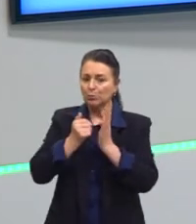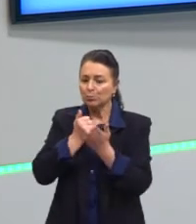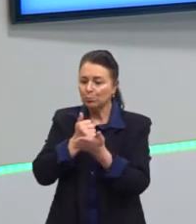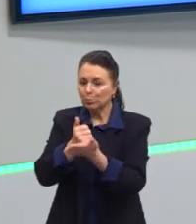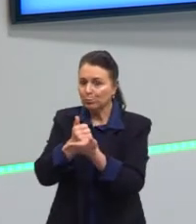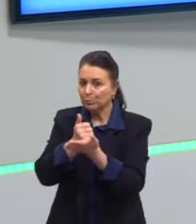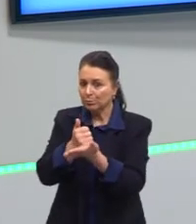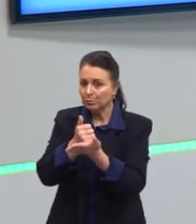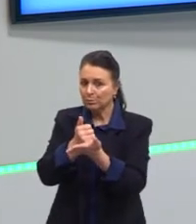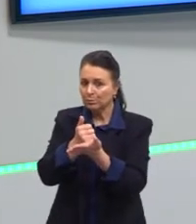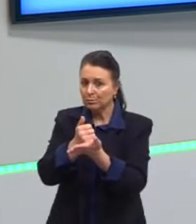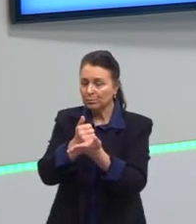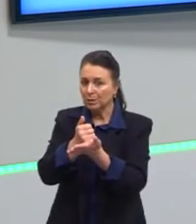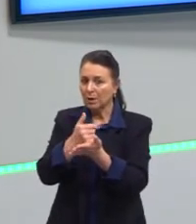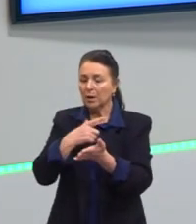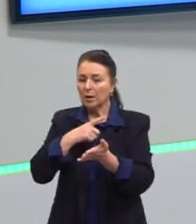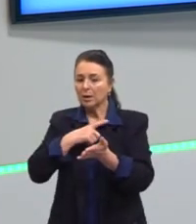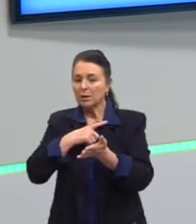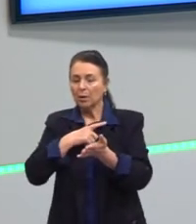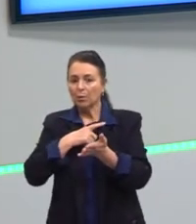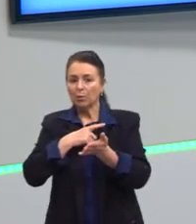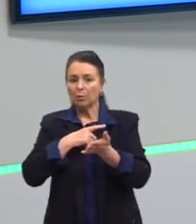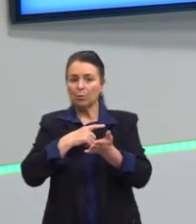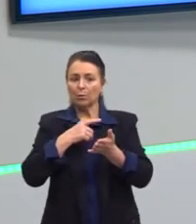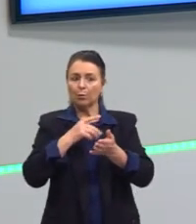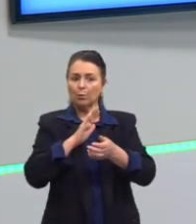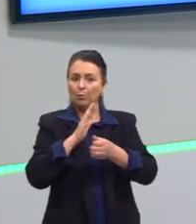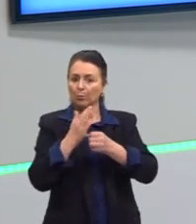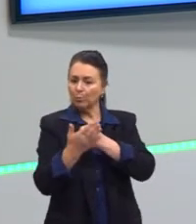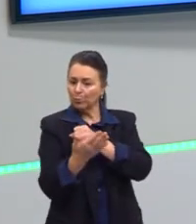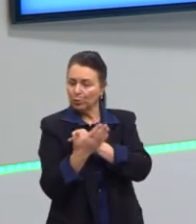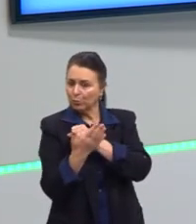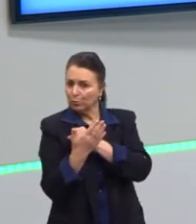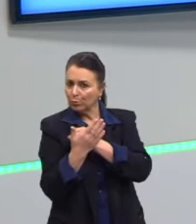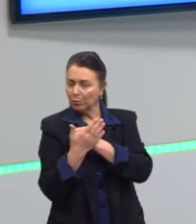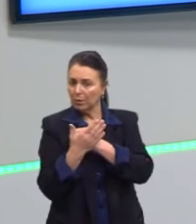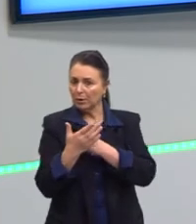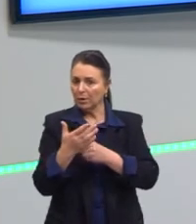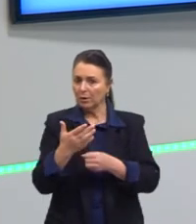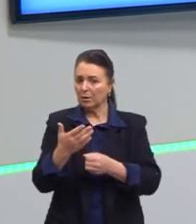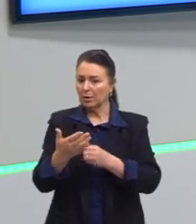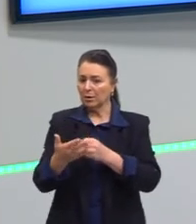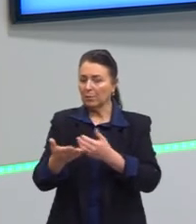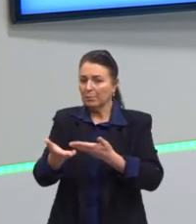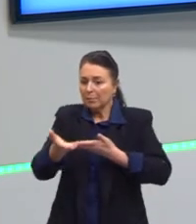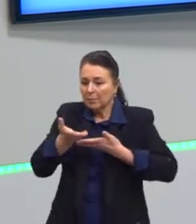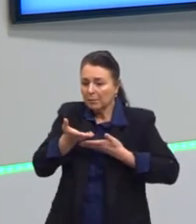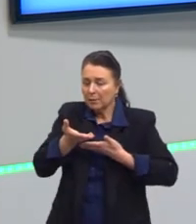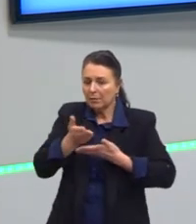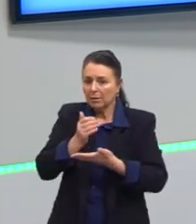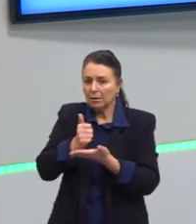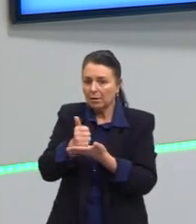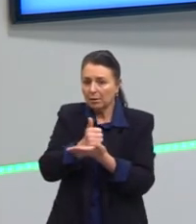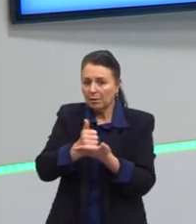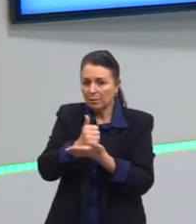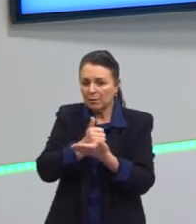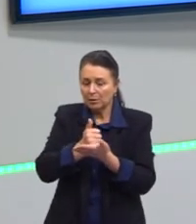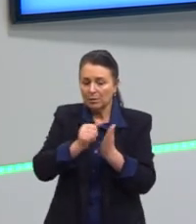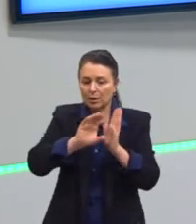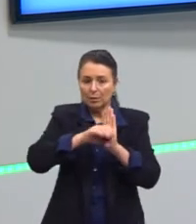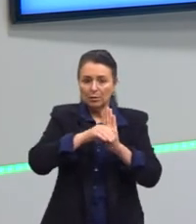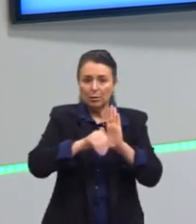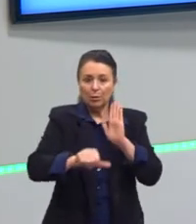veio aqui para me dar aquele suporte aquela base e conceituou para mim no primeiro texto